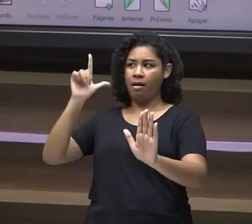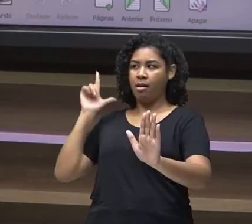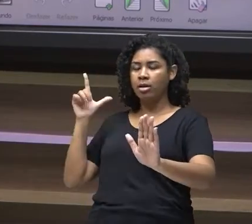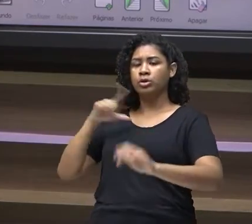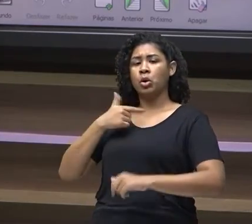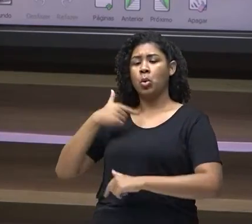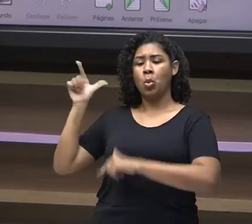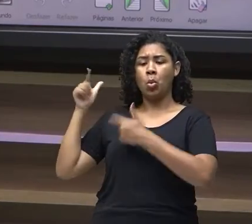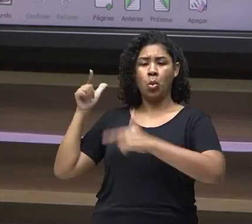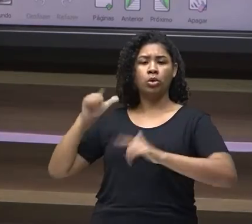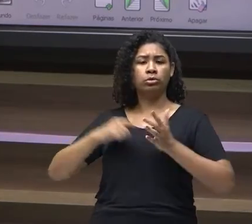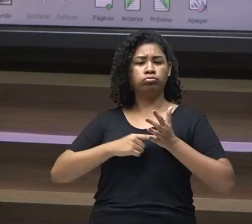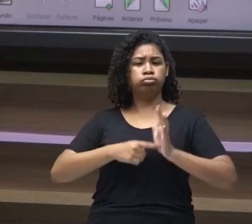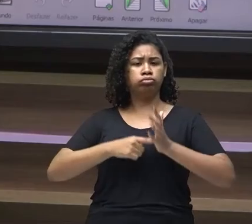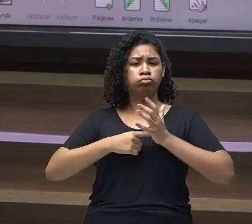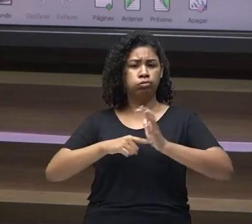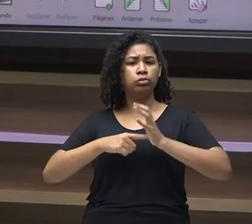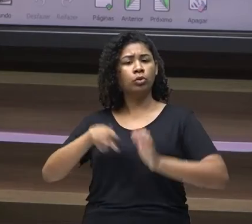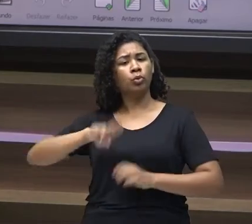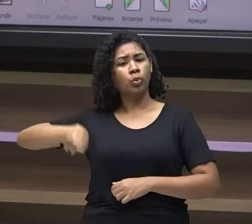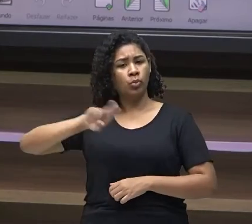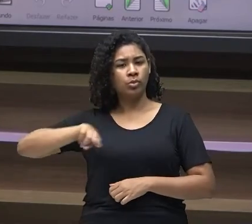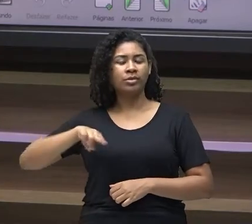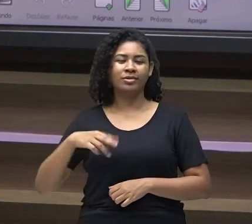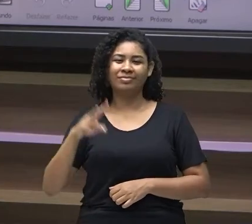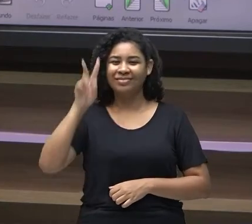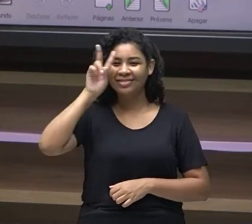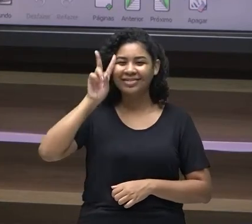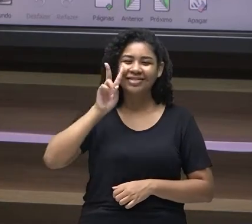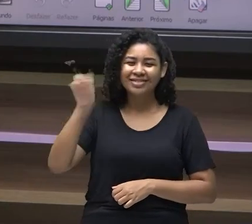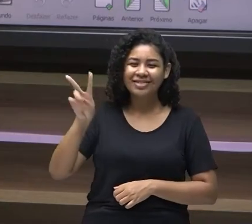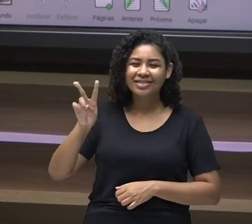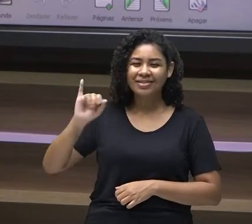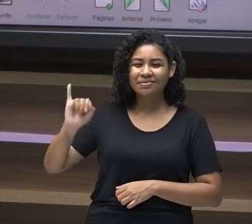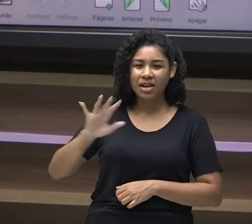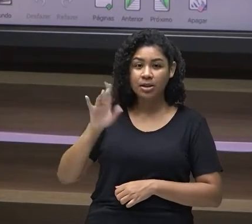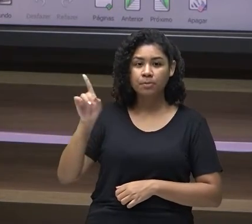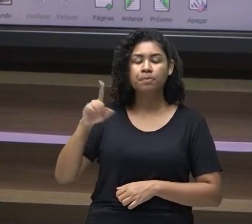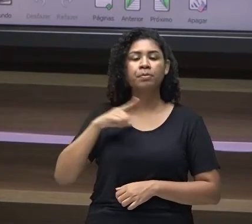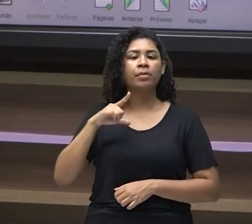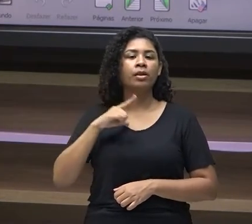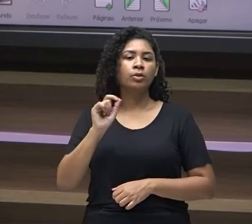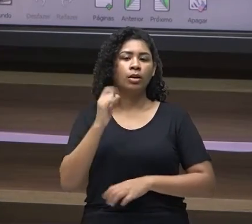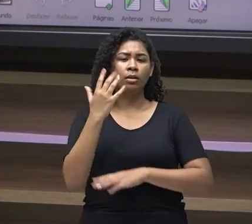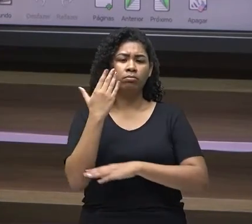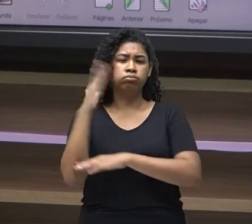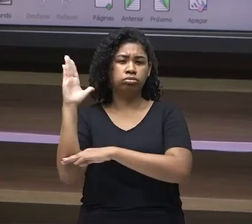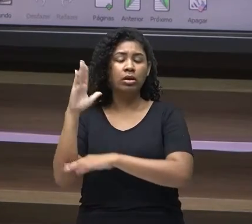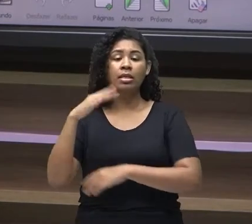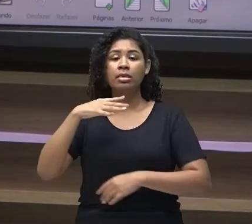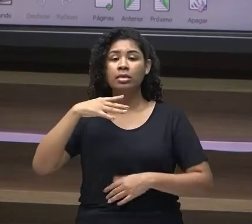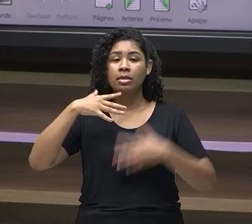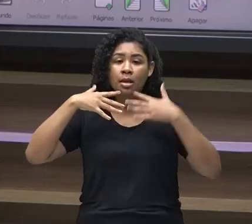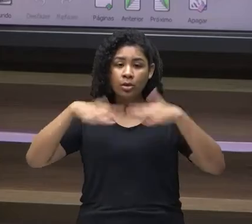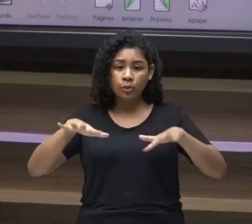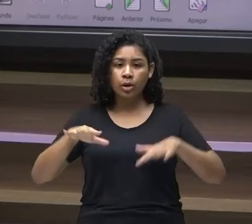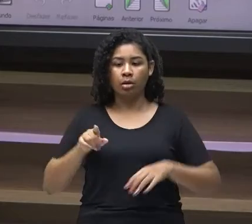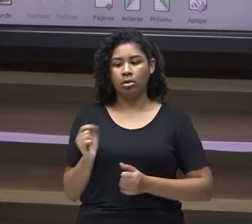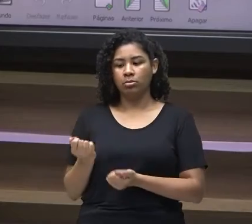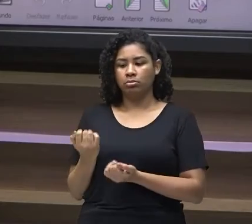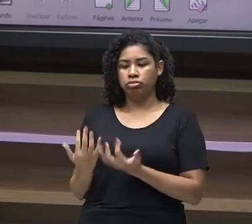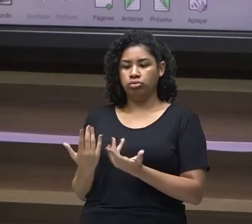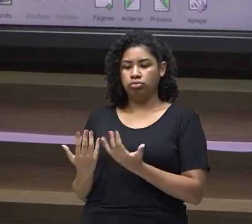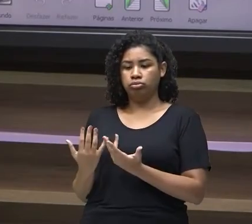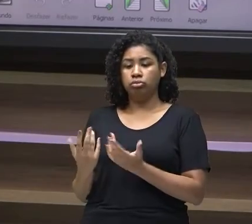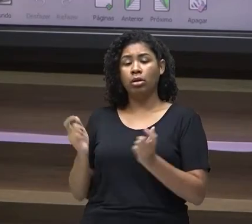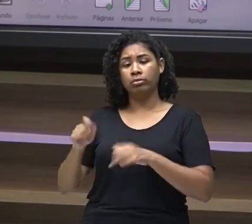outras máquinas, né, eram utilizadas. A gente observou aqui no caso do carvão natural ou carvão mineral, onde a queima dele